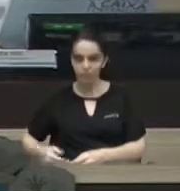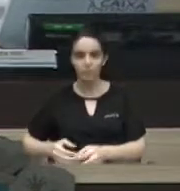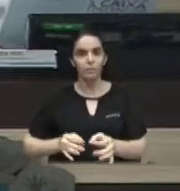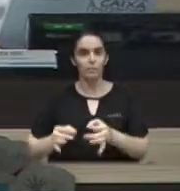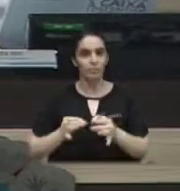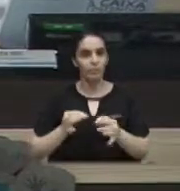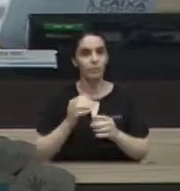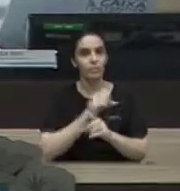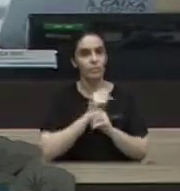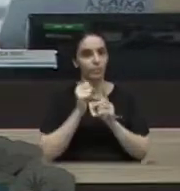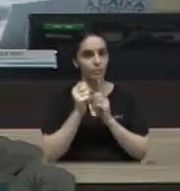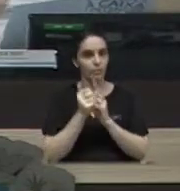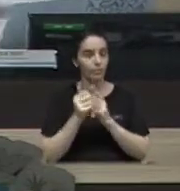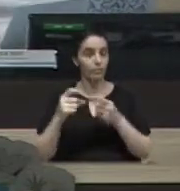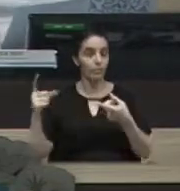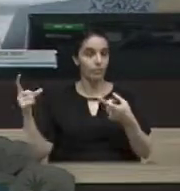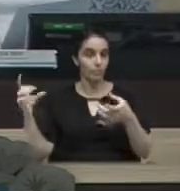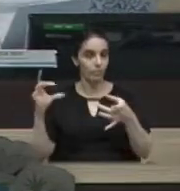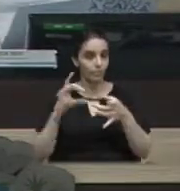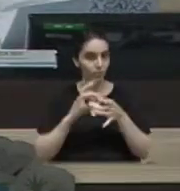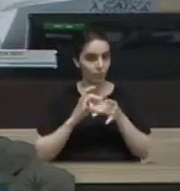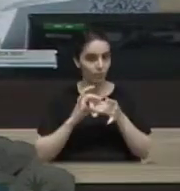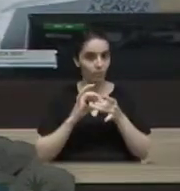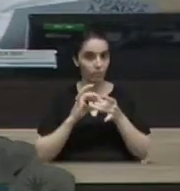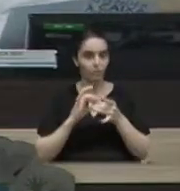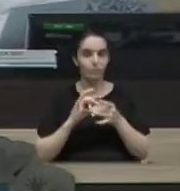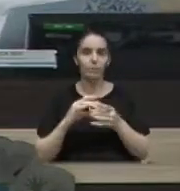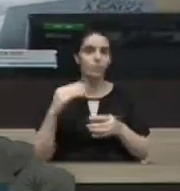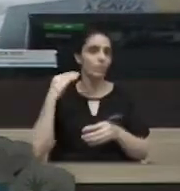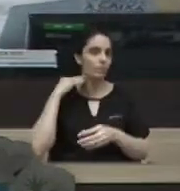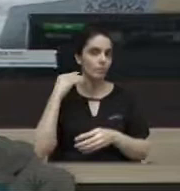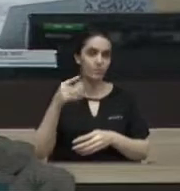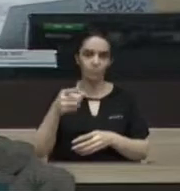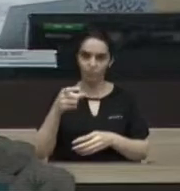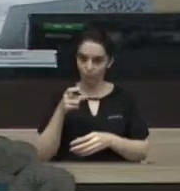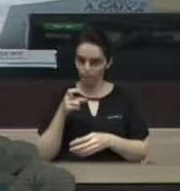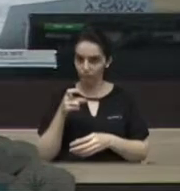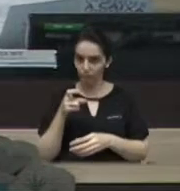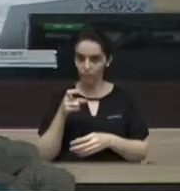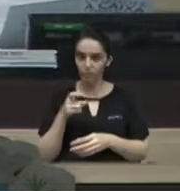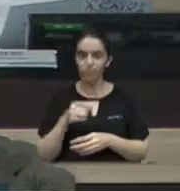sociais são ligados, principalmente a questão da Caixa Econômica, tudo foi um ponto